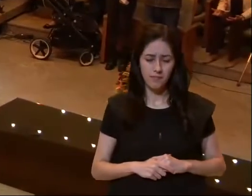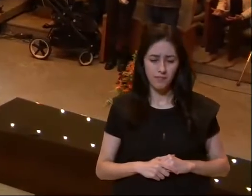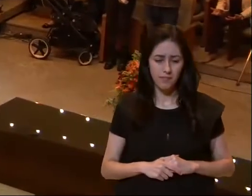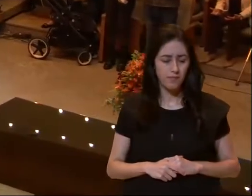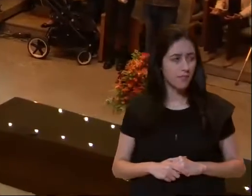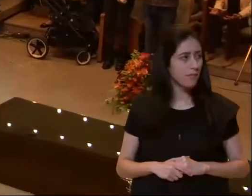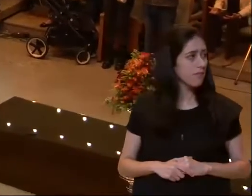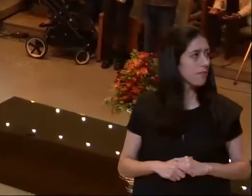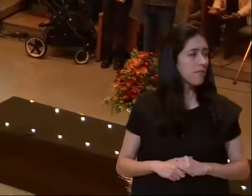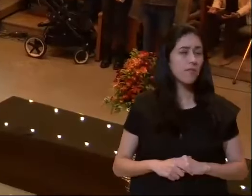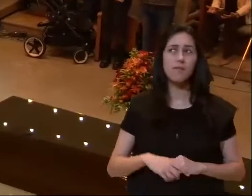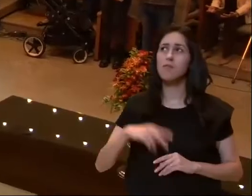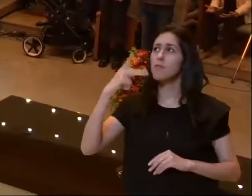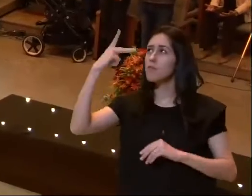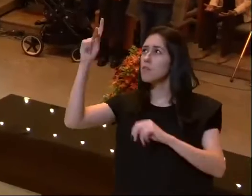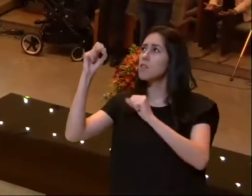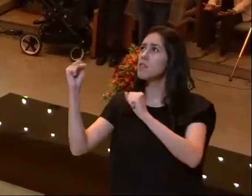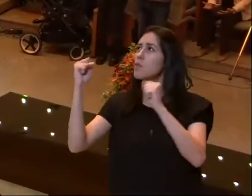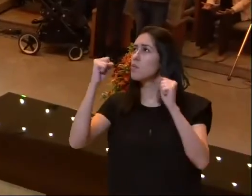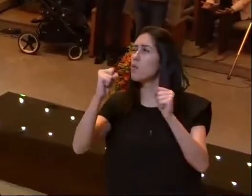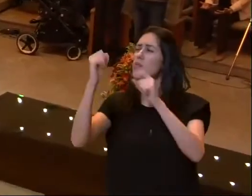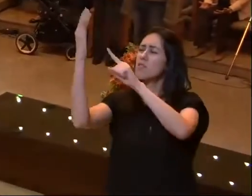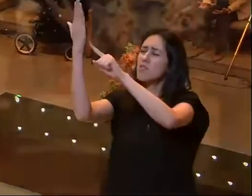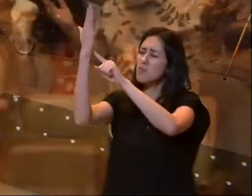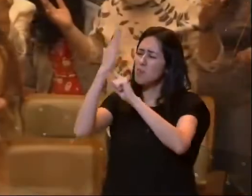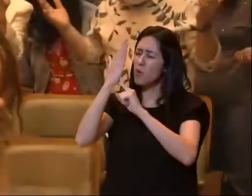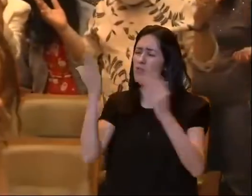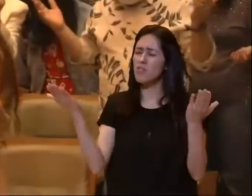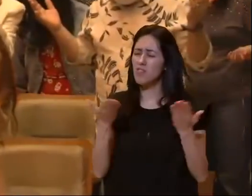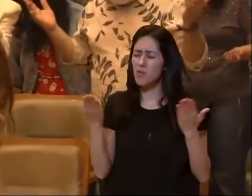Que o teu poder se manifeste agora.